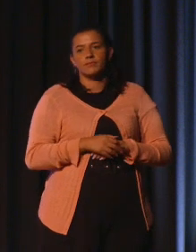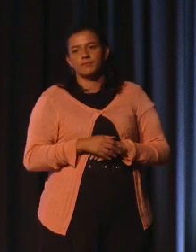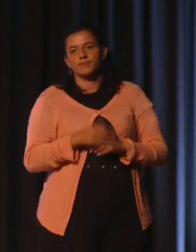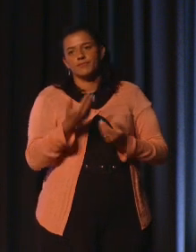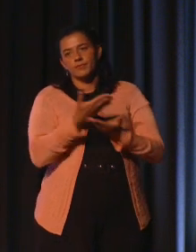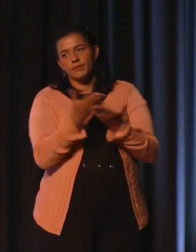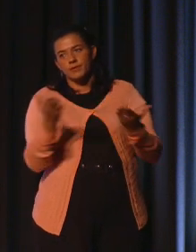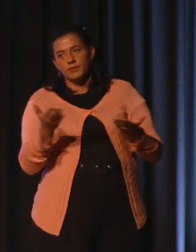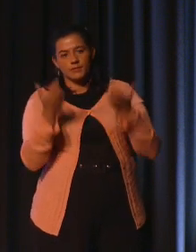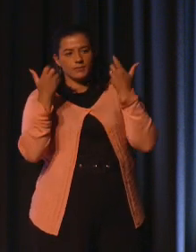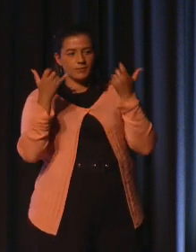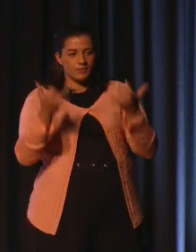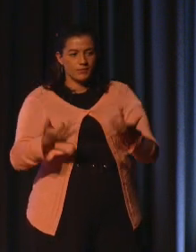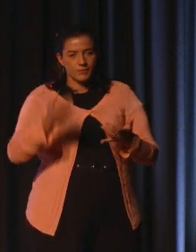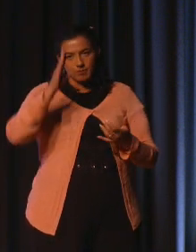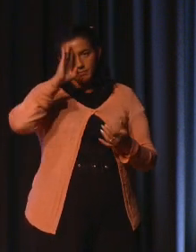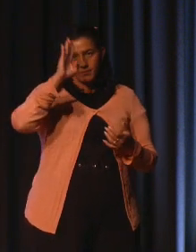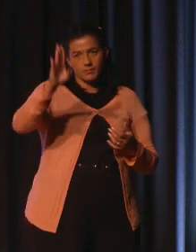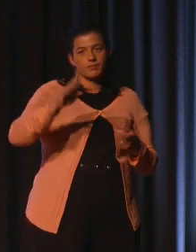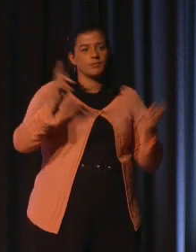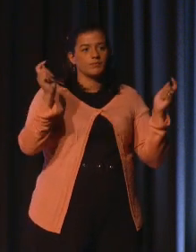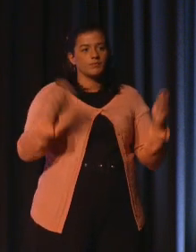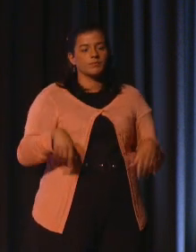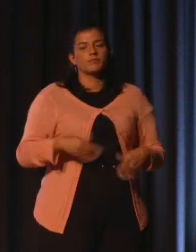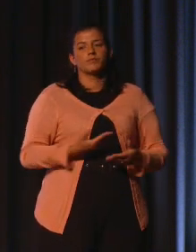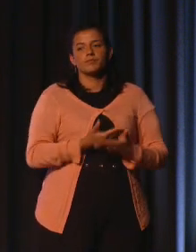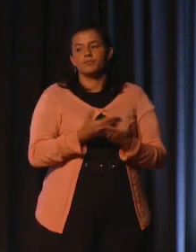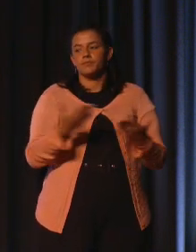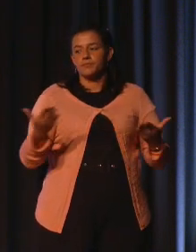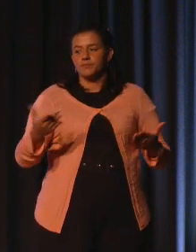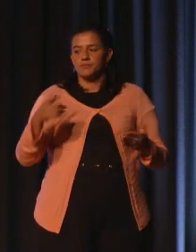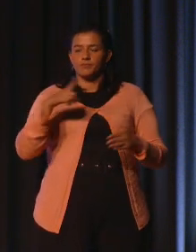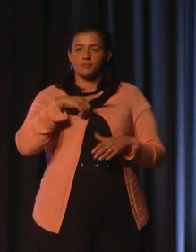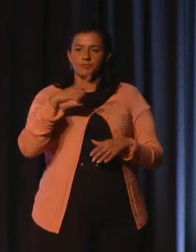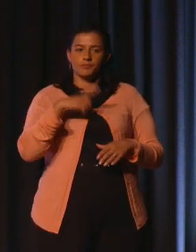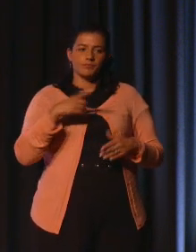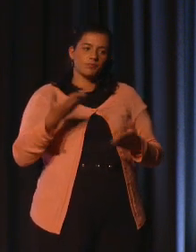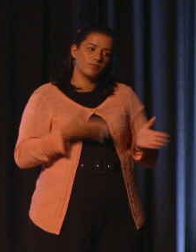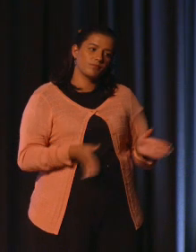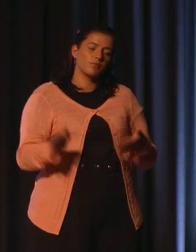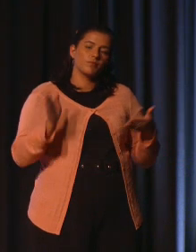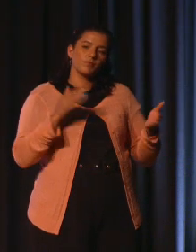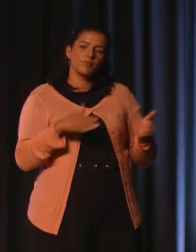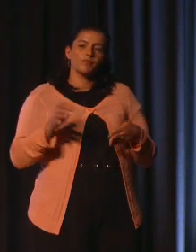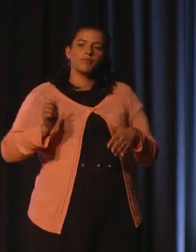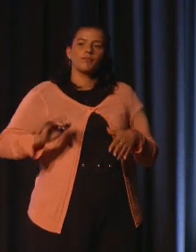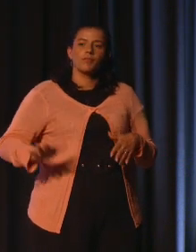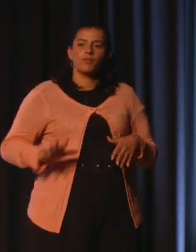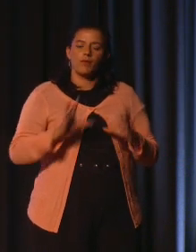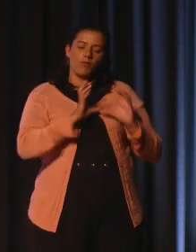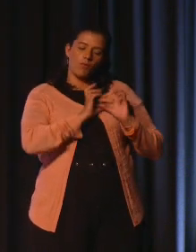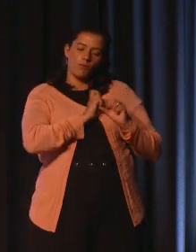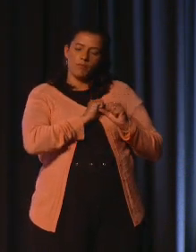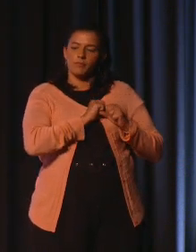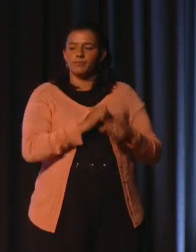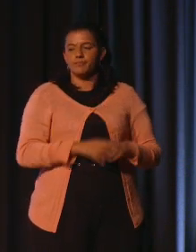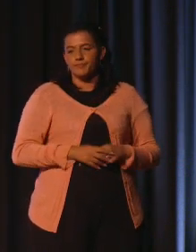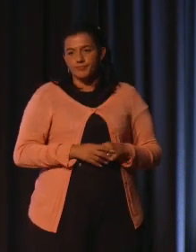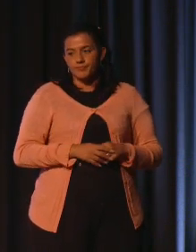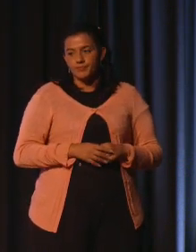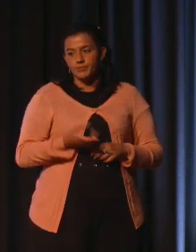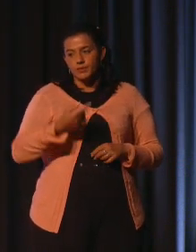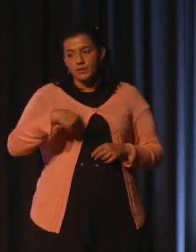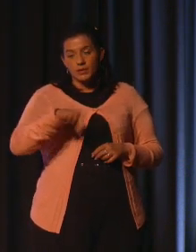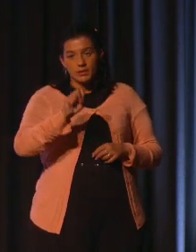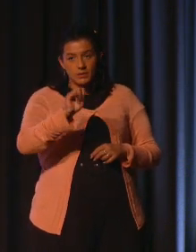Enfim, seria isso. E o principal, né, que eu acho que é o que move a gente, é a paixão. Né? Eu acho que se a